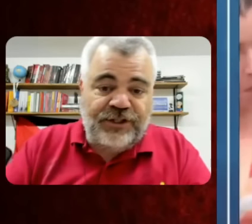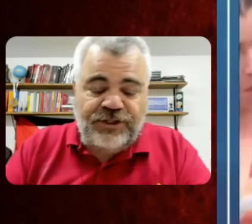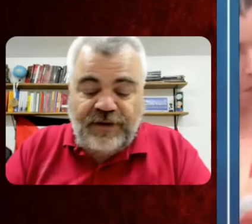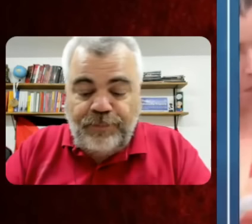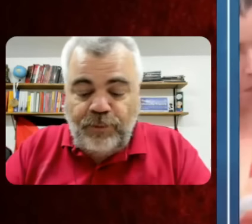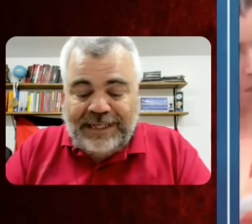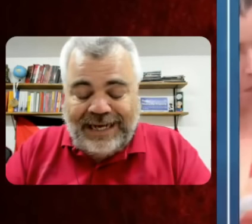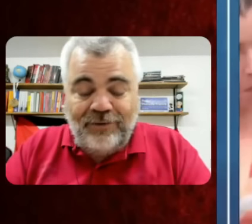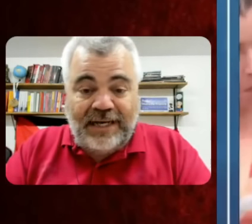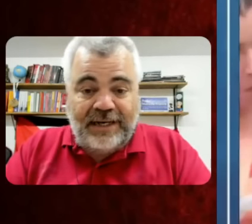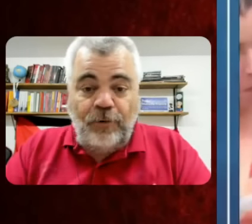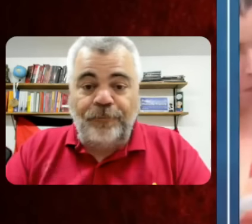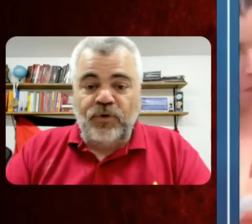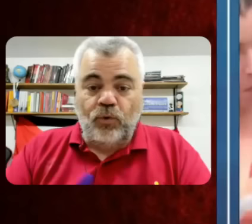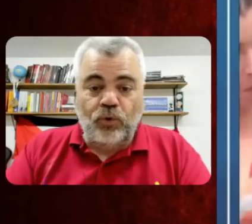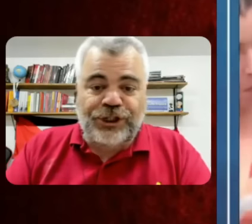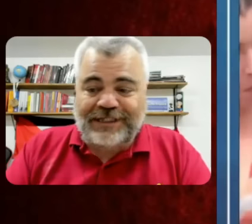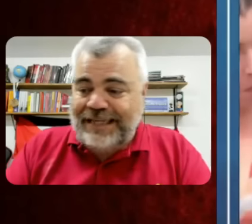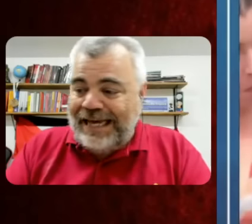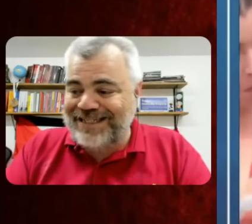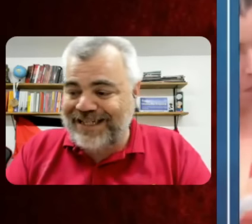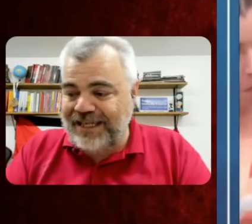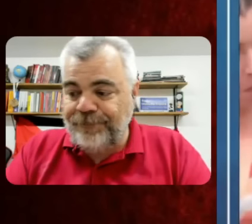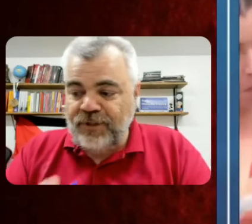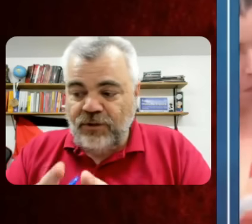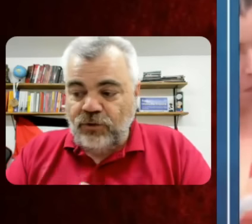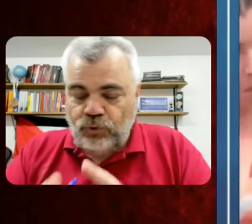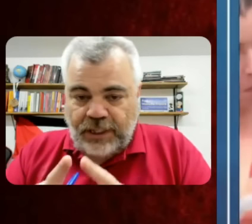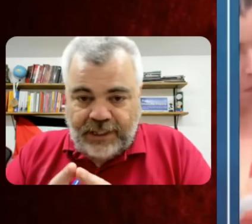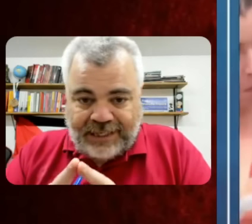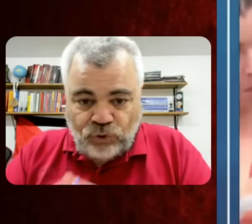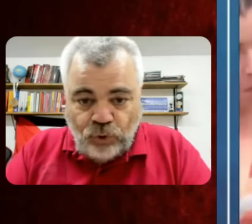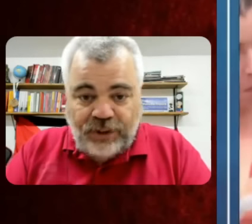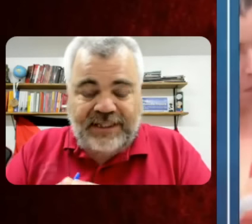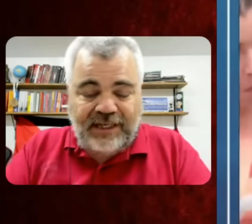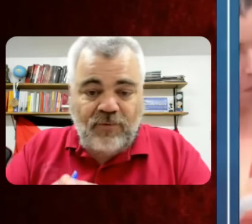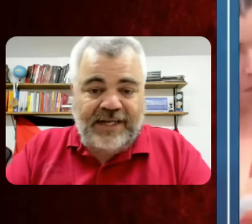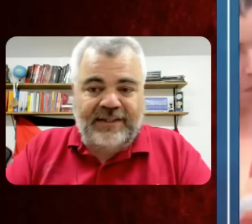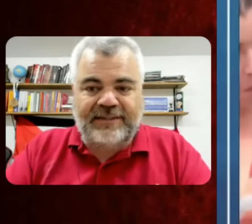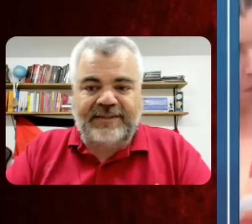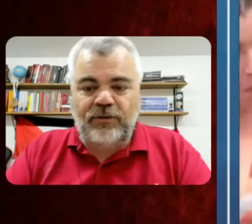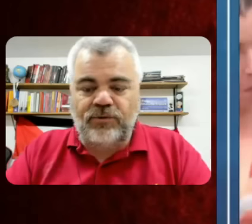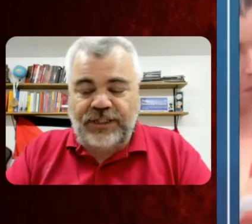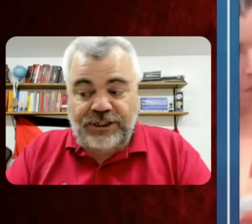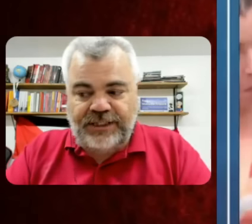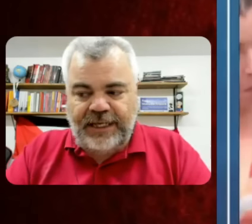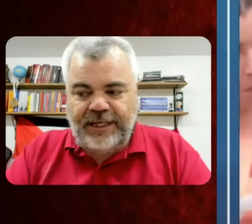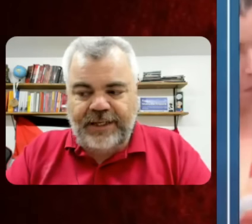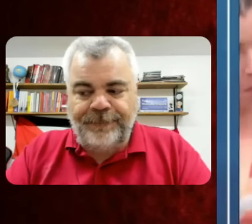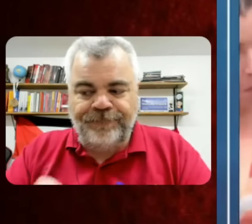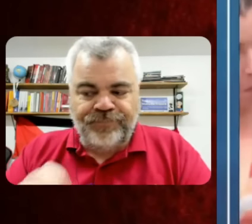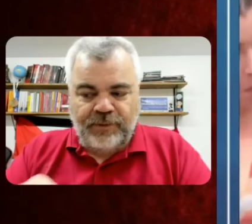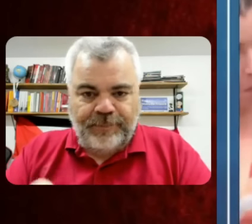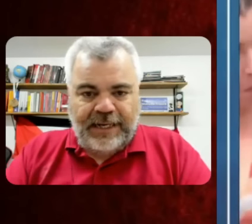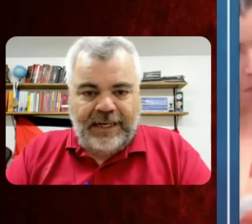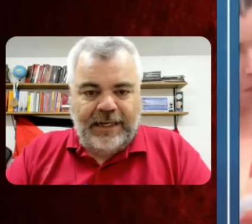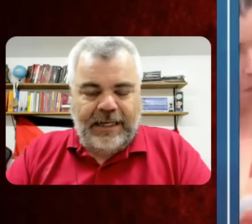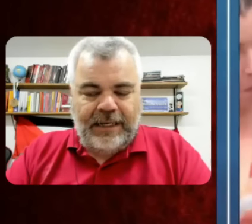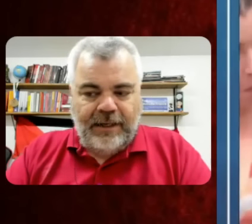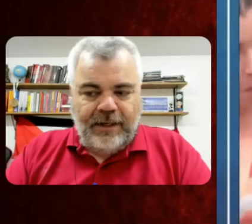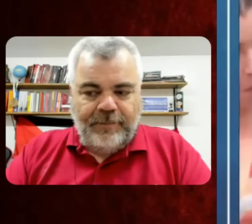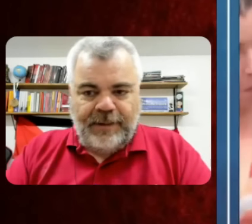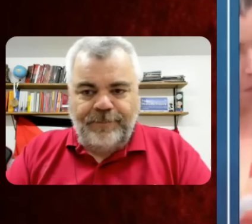Inclusive a gente vai publicar no canal hoje a tarde aqui eh 14:45 já agendei aqui